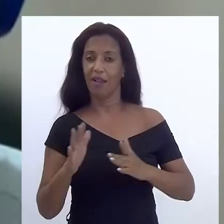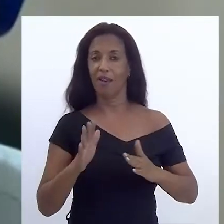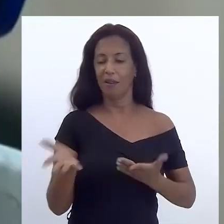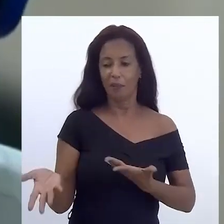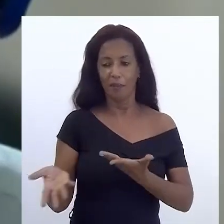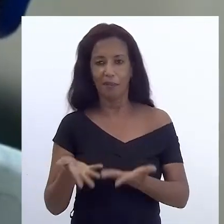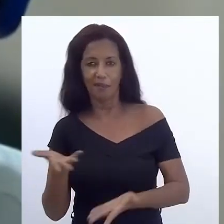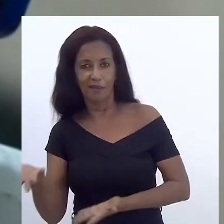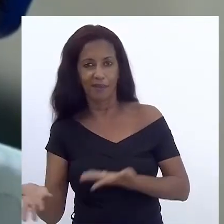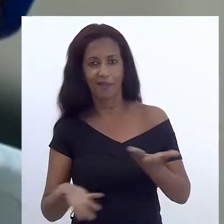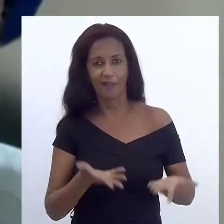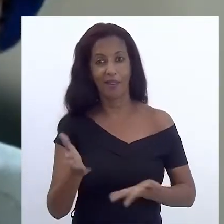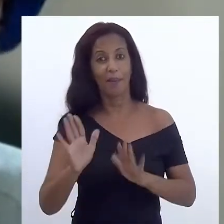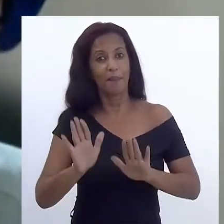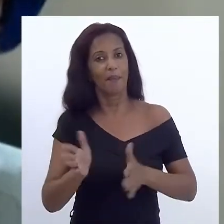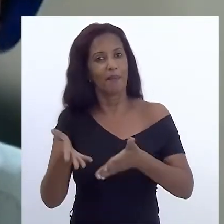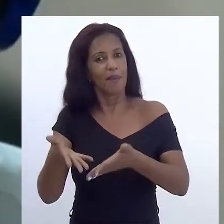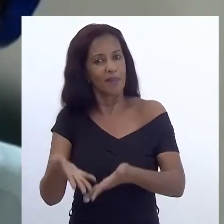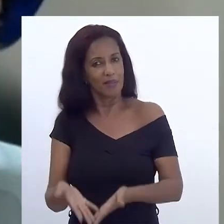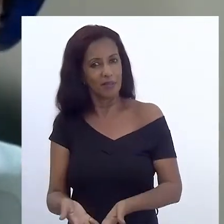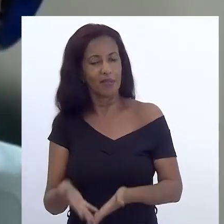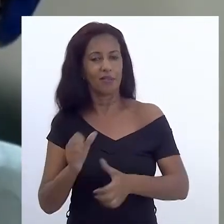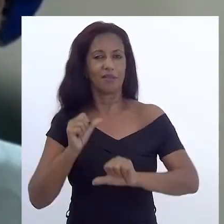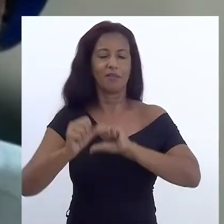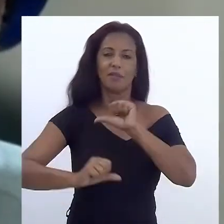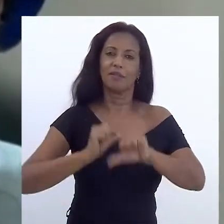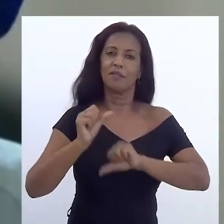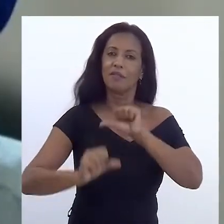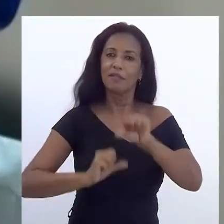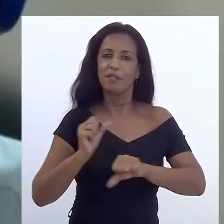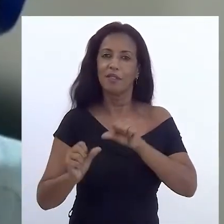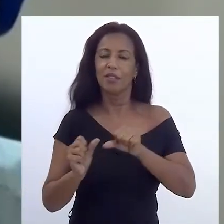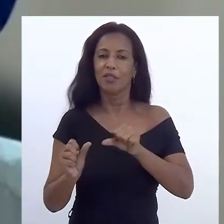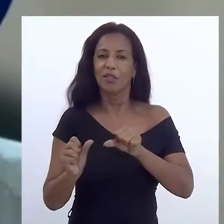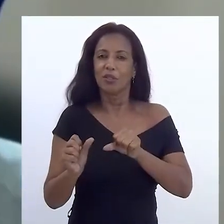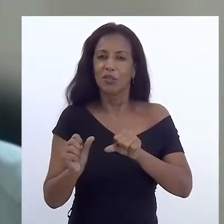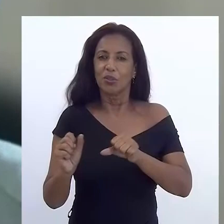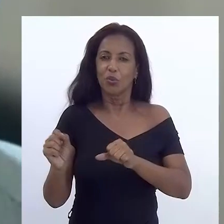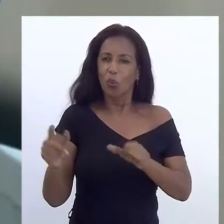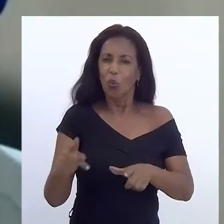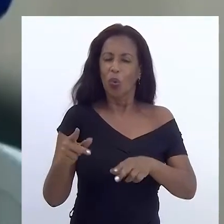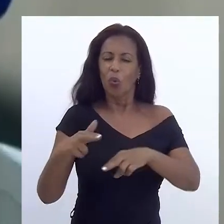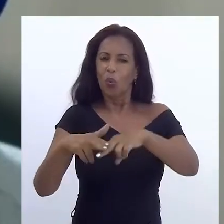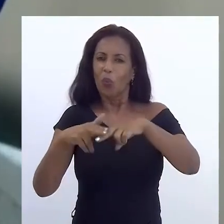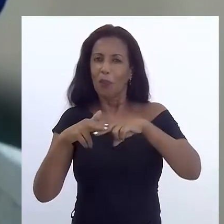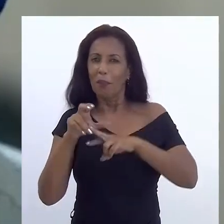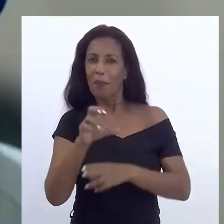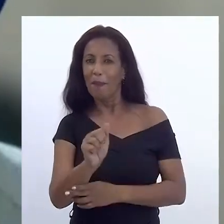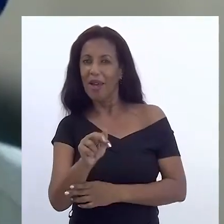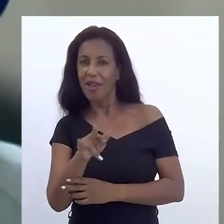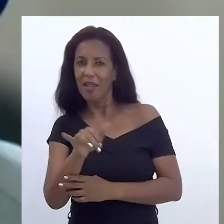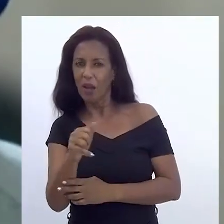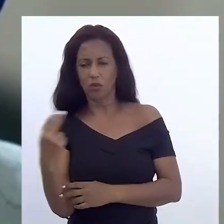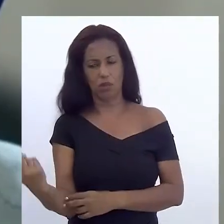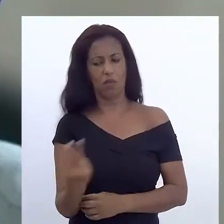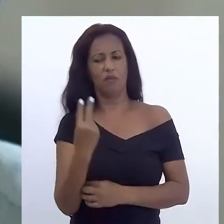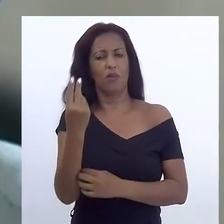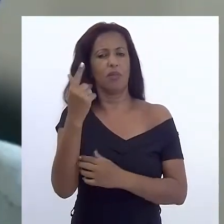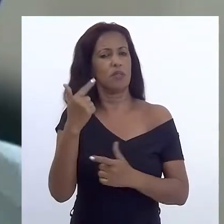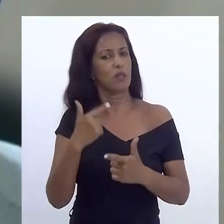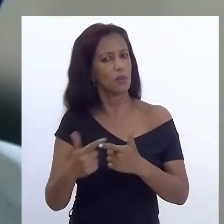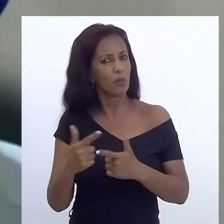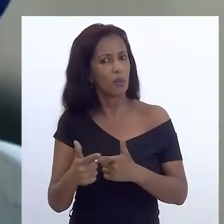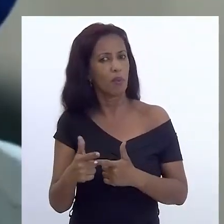tá? Mas isso se transformou numa bandeira, numa causa, não valorizando o problema, mas uma